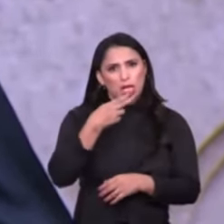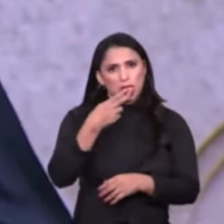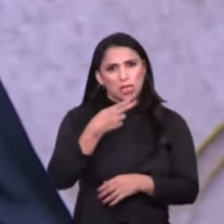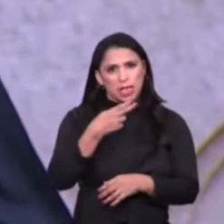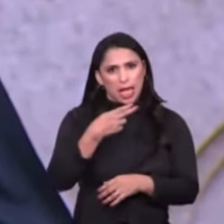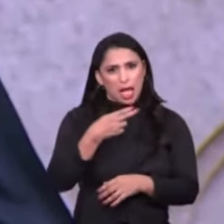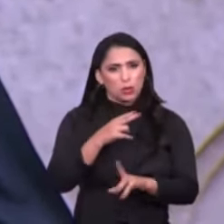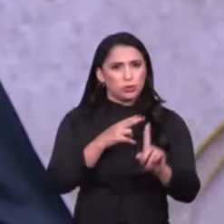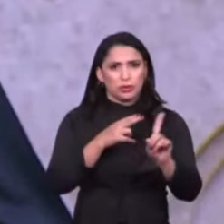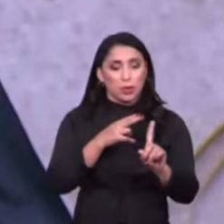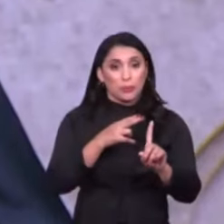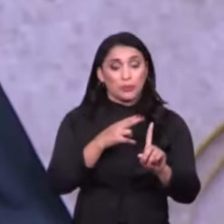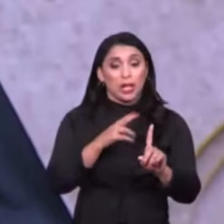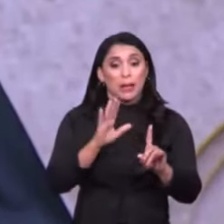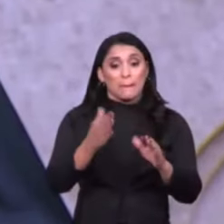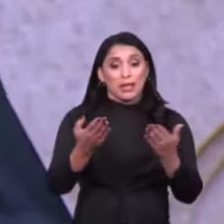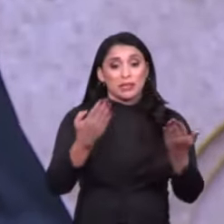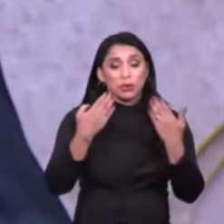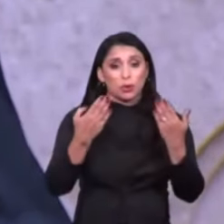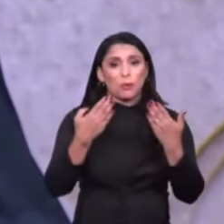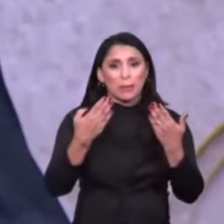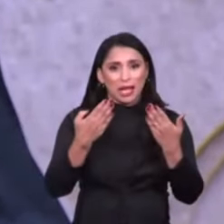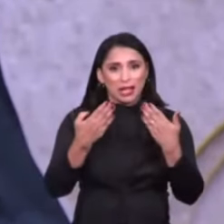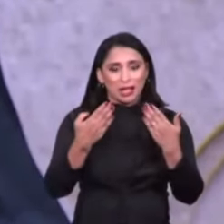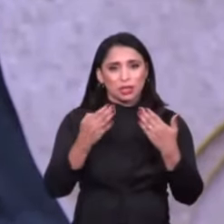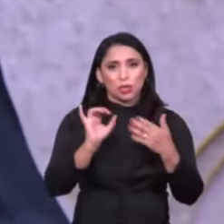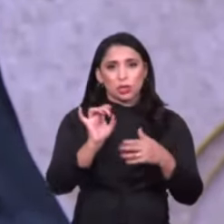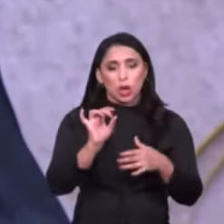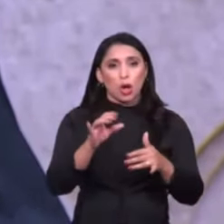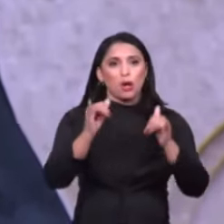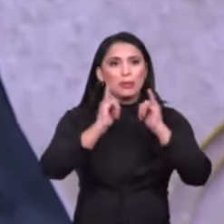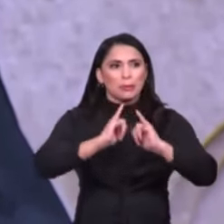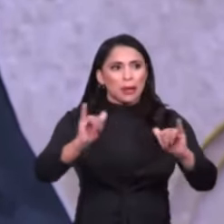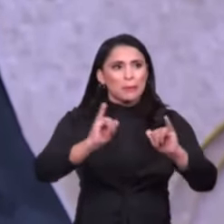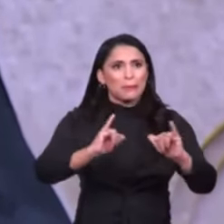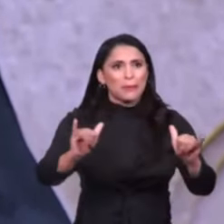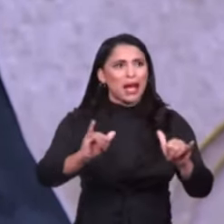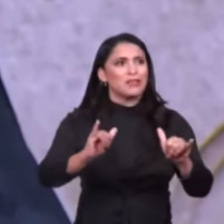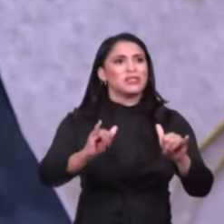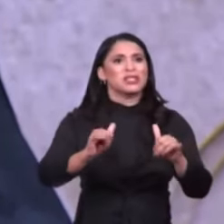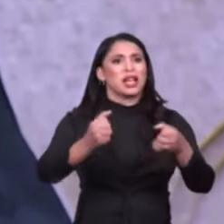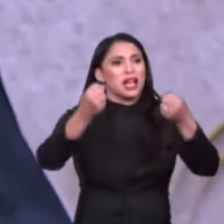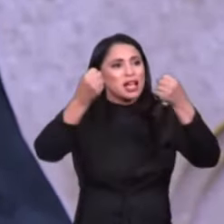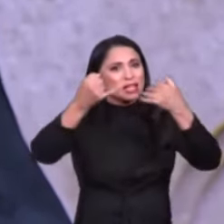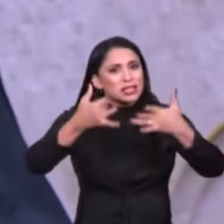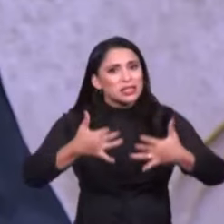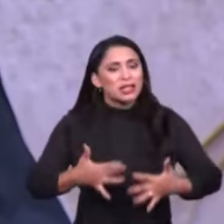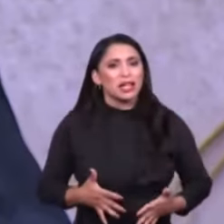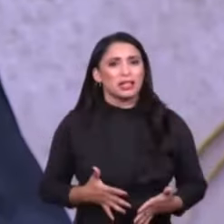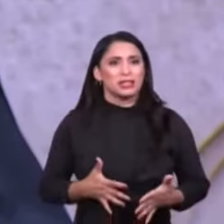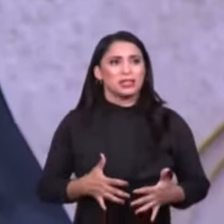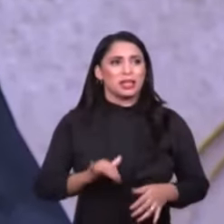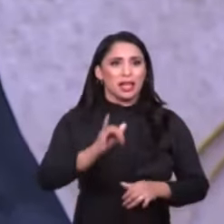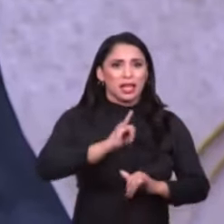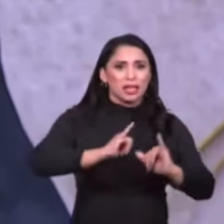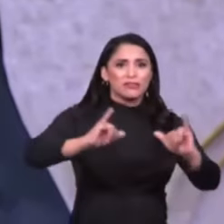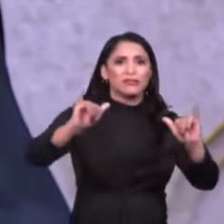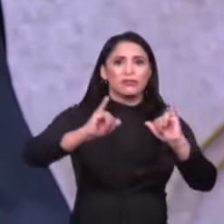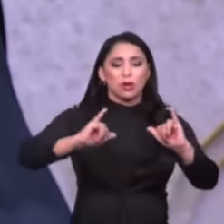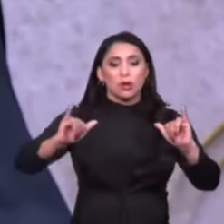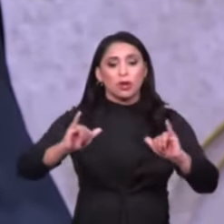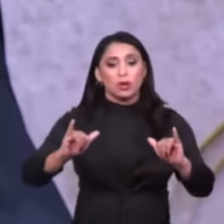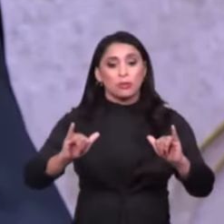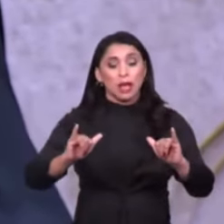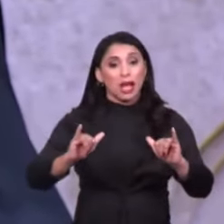mas em relação ao cigarro, campanhas de esclarecimento, exigências de informação e outras providências fizeram com